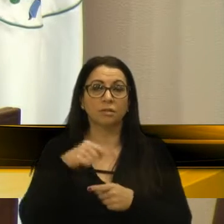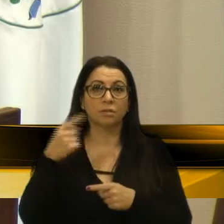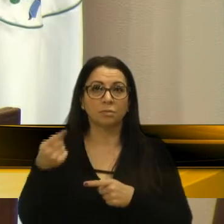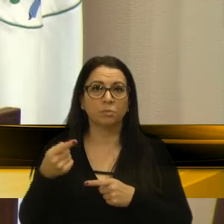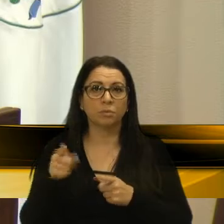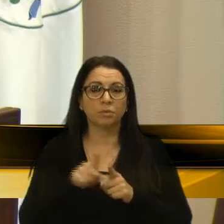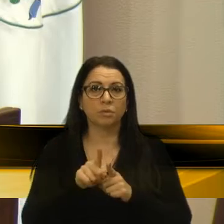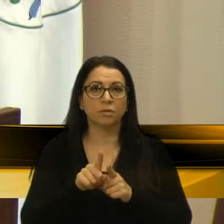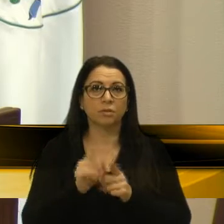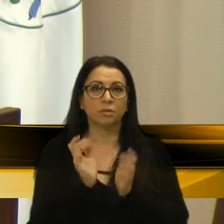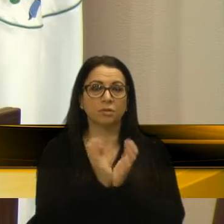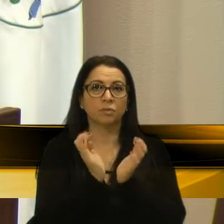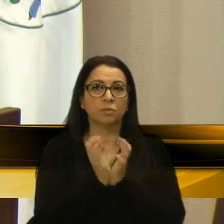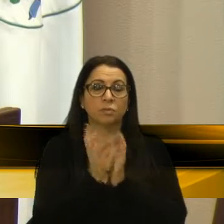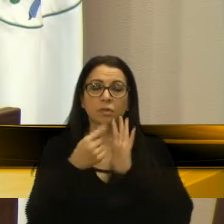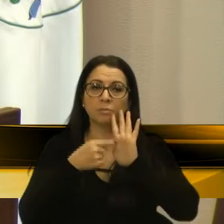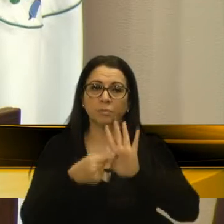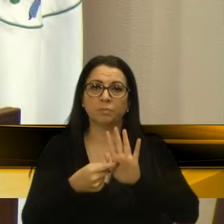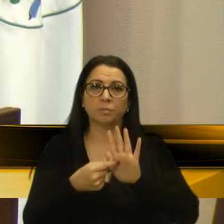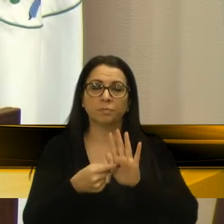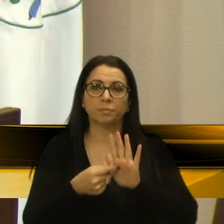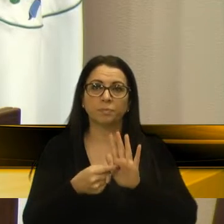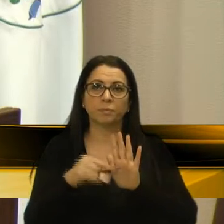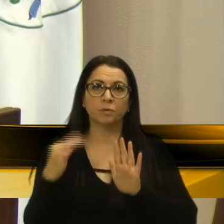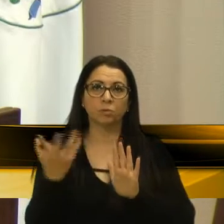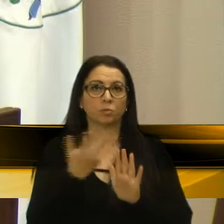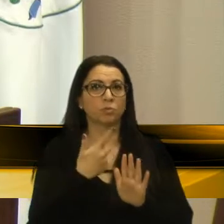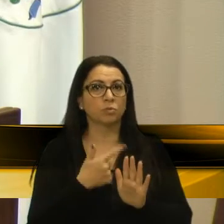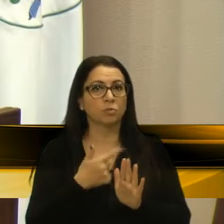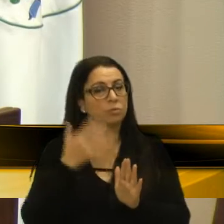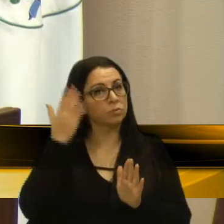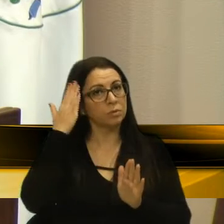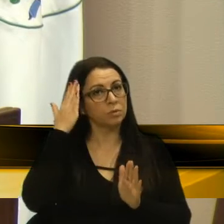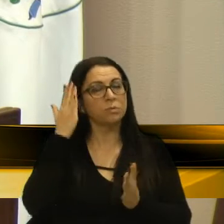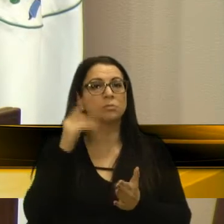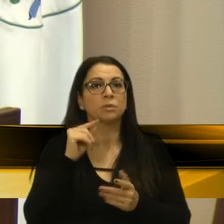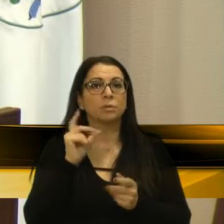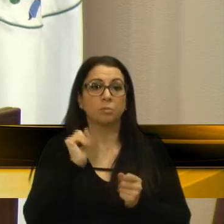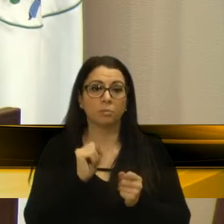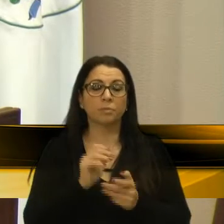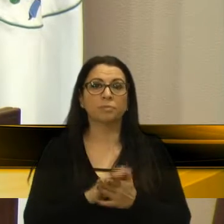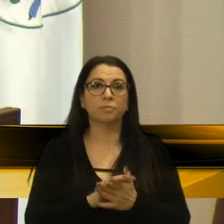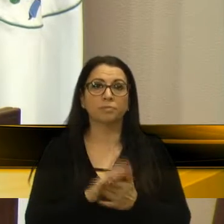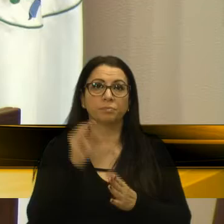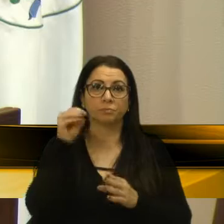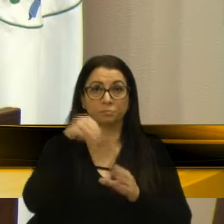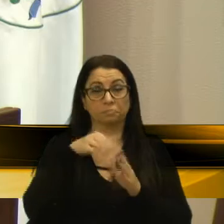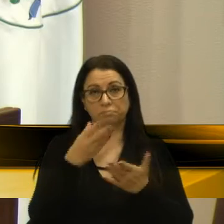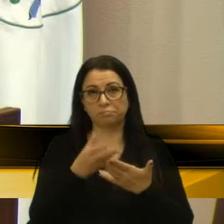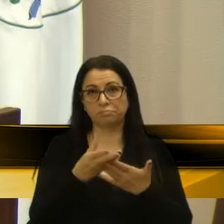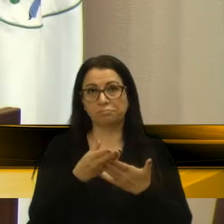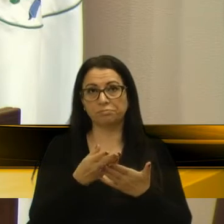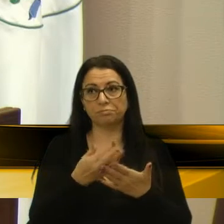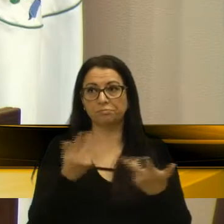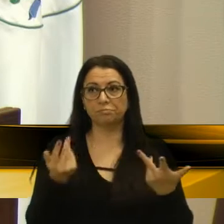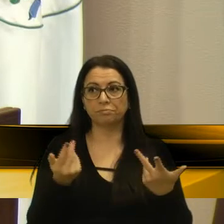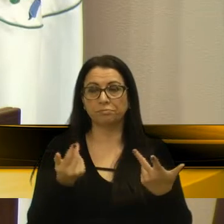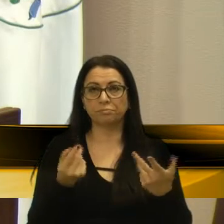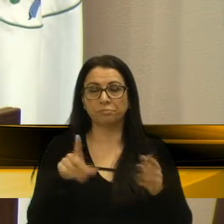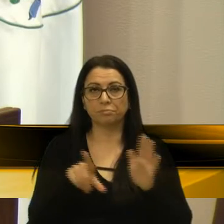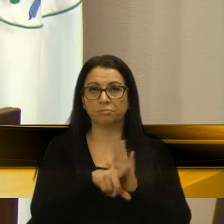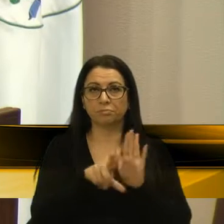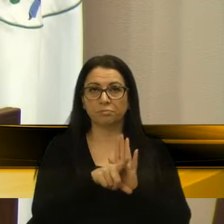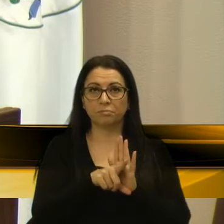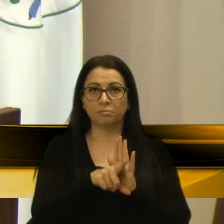a equipe vai estar apresentando para os senhores, porque sabemos que, para a gente poder incluir algo, né, na nossa lei